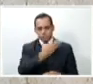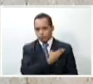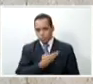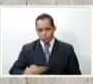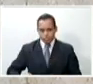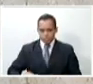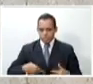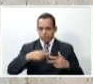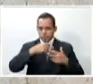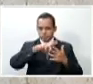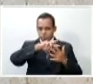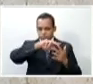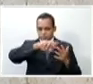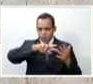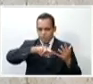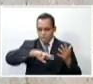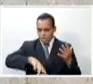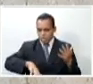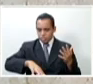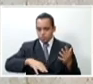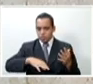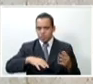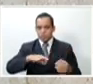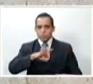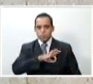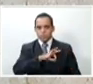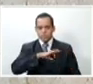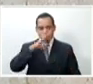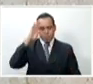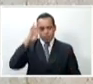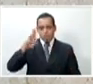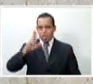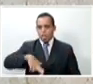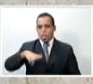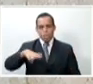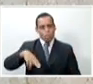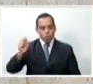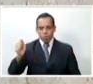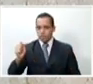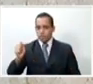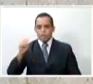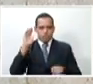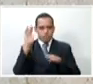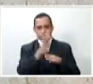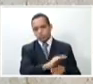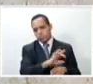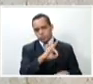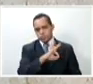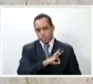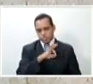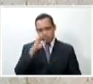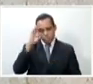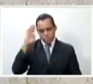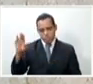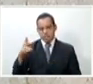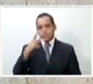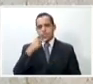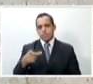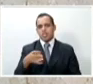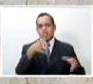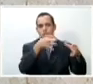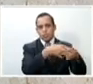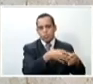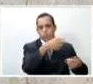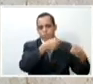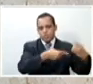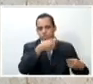governos que a Polícia Militar serviu nunca reconheceram o valor da Polícia Militar. Se for para nós ficarmos falando em partidos aqui, eu